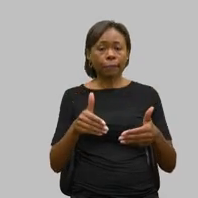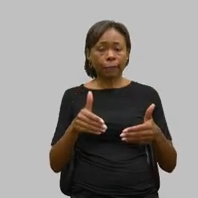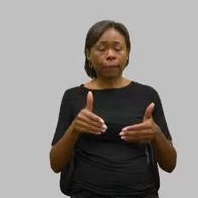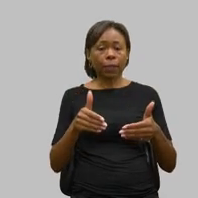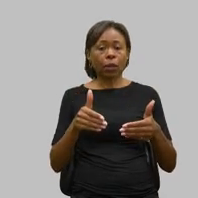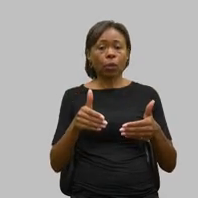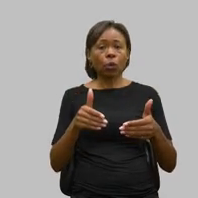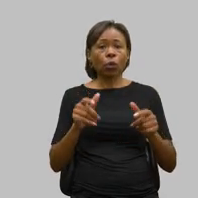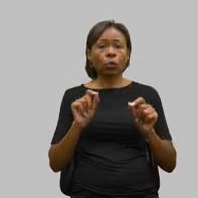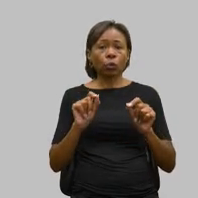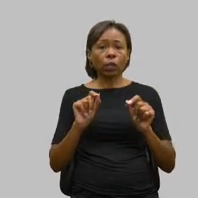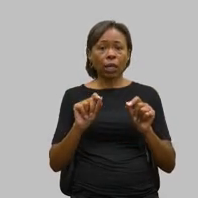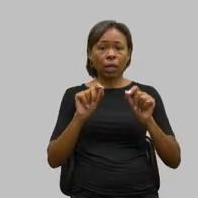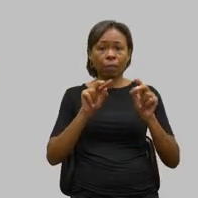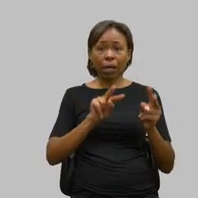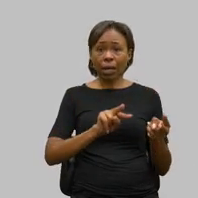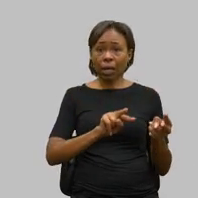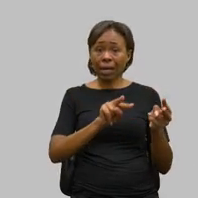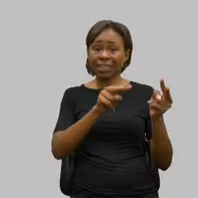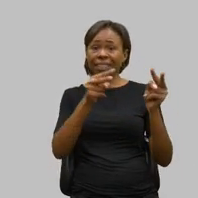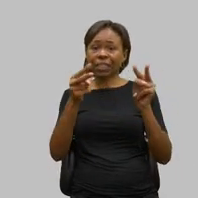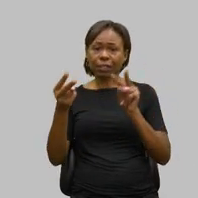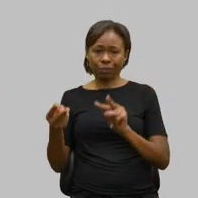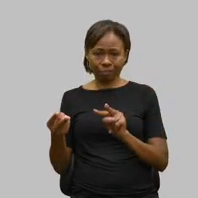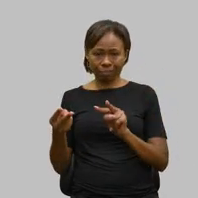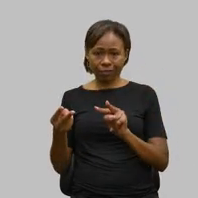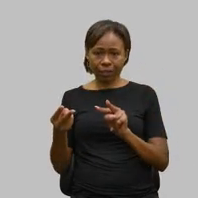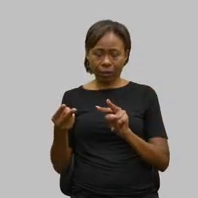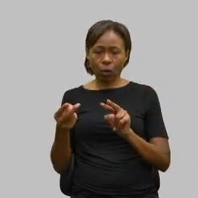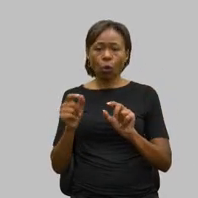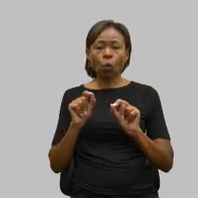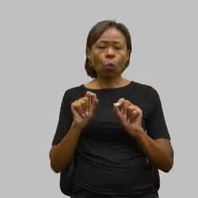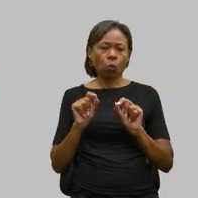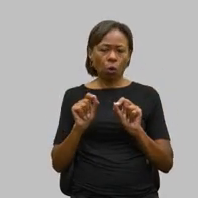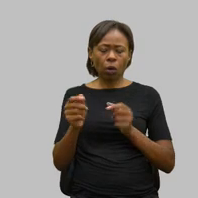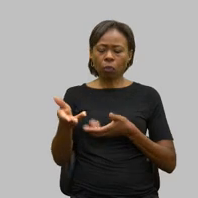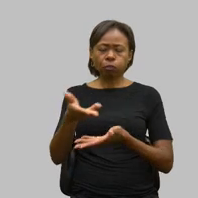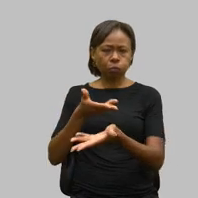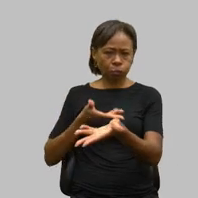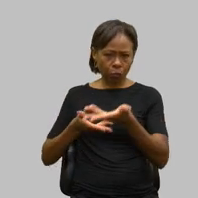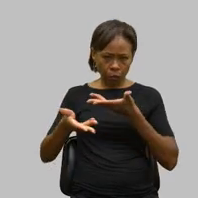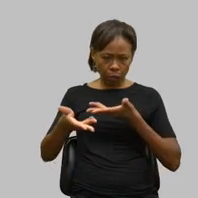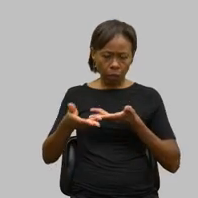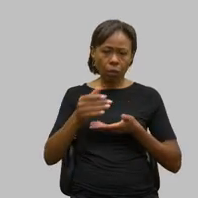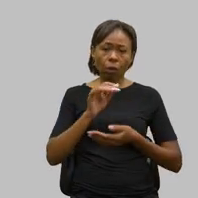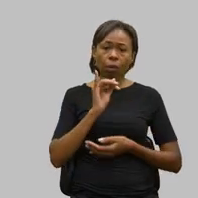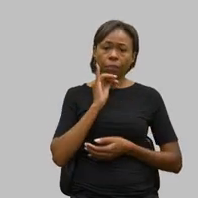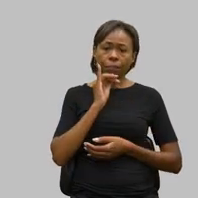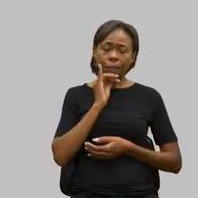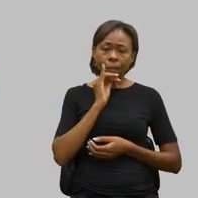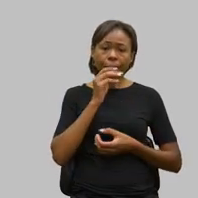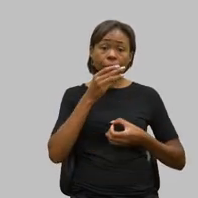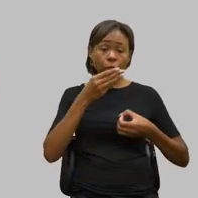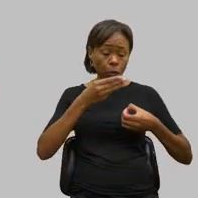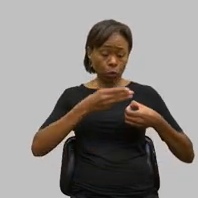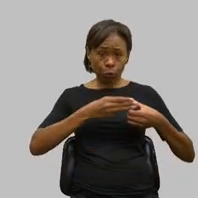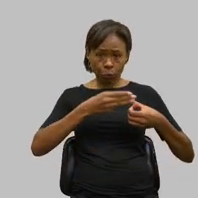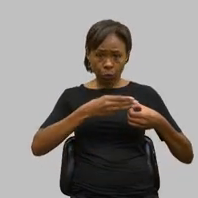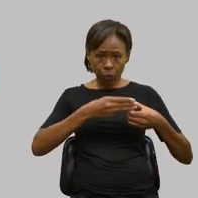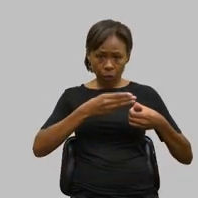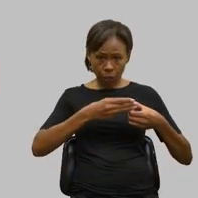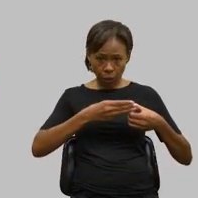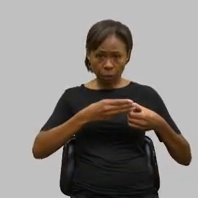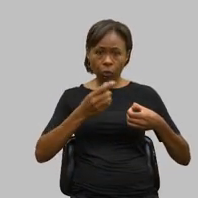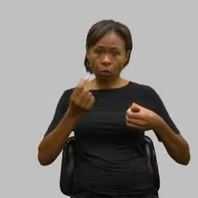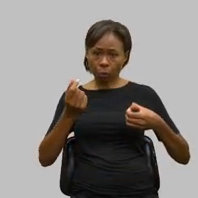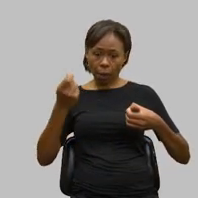transposição, mas também para transferência. Ou seja, os municípios, além de estarem recebendo a dívida,